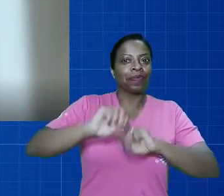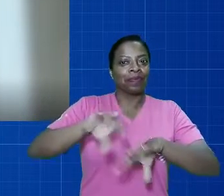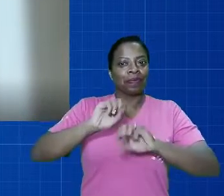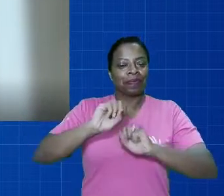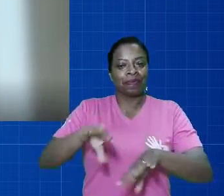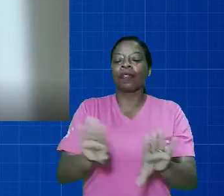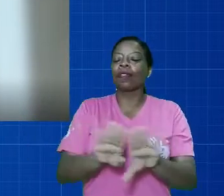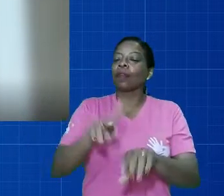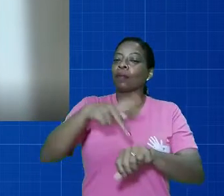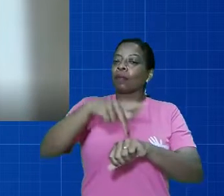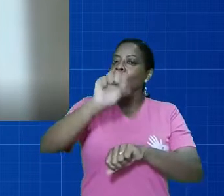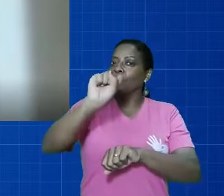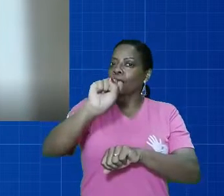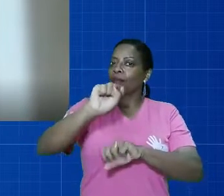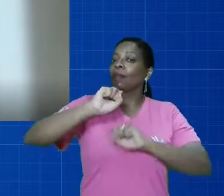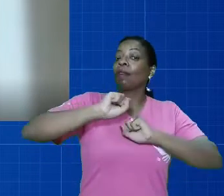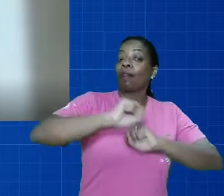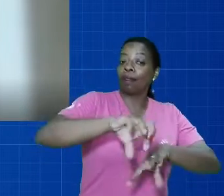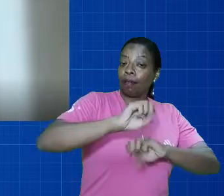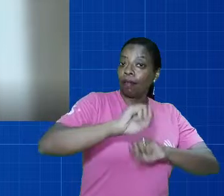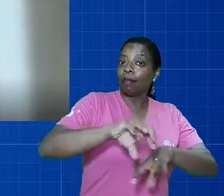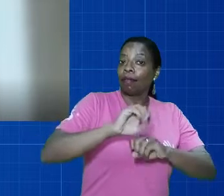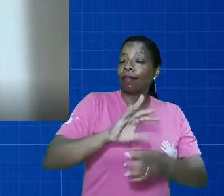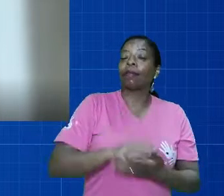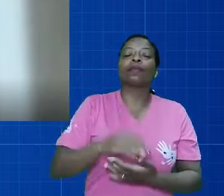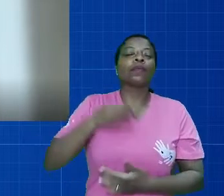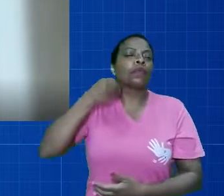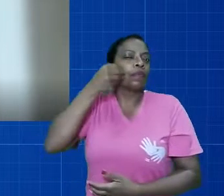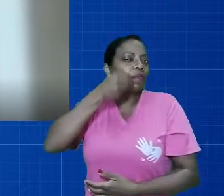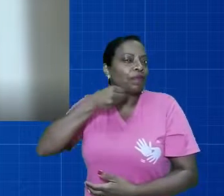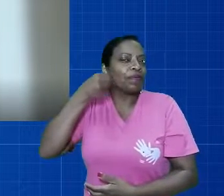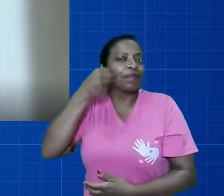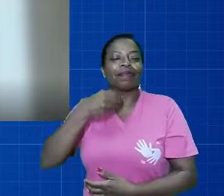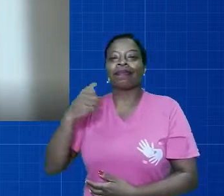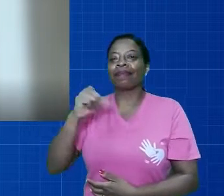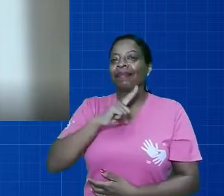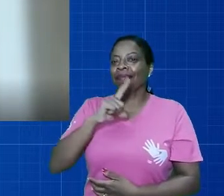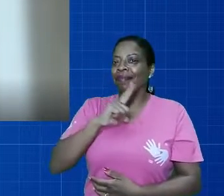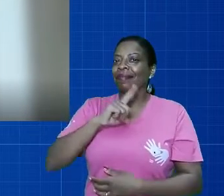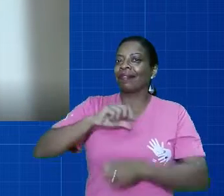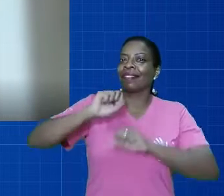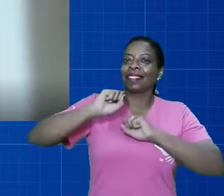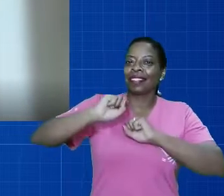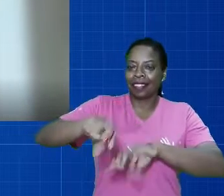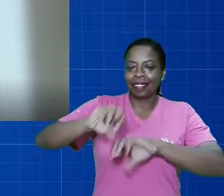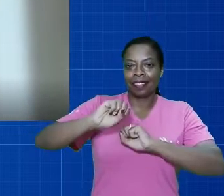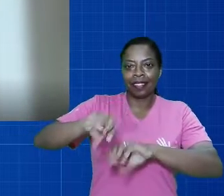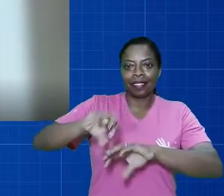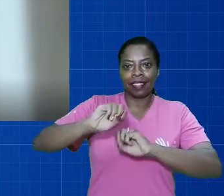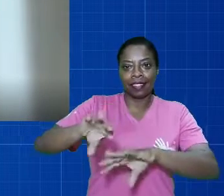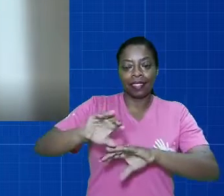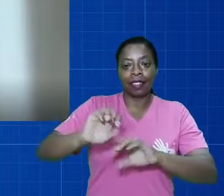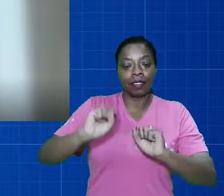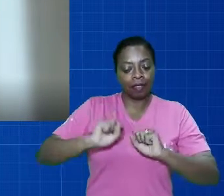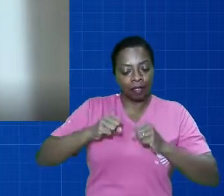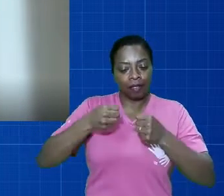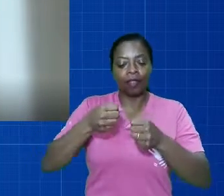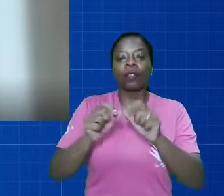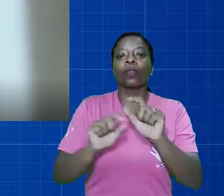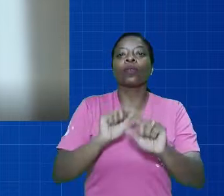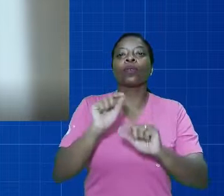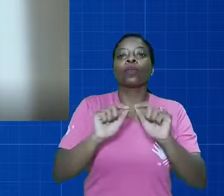de Pós-Graduação em Educação. Tem experiência na área de educação,